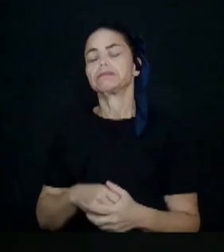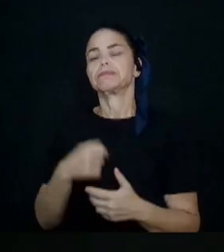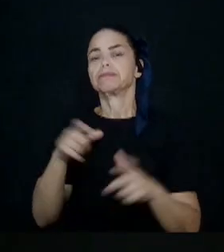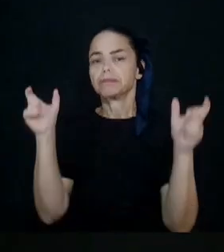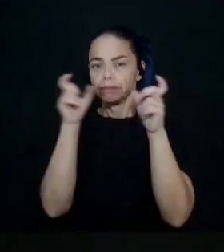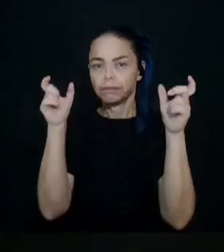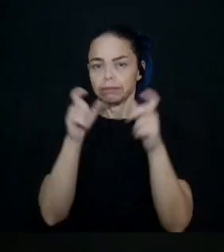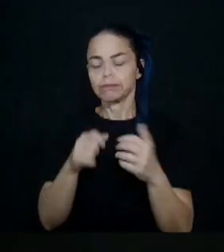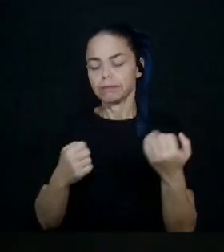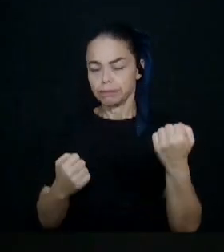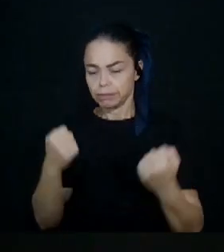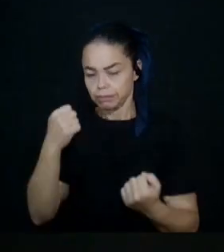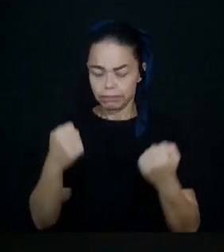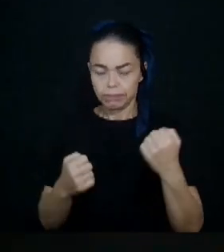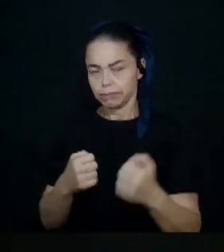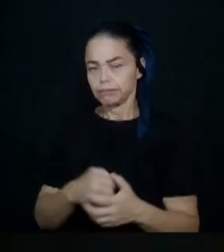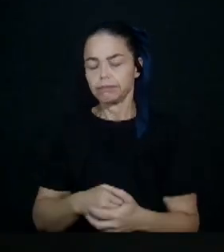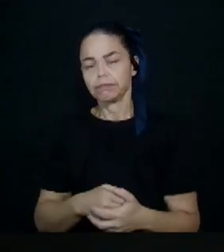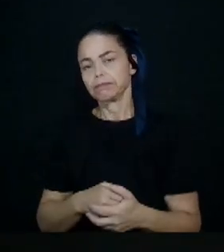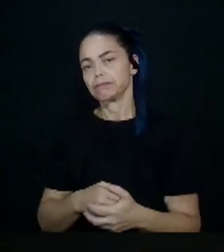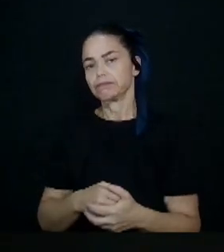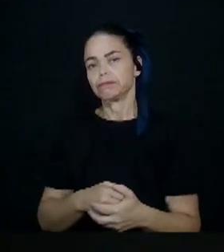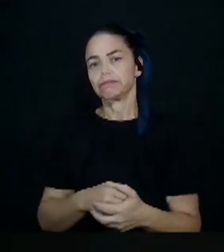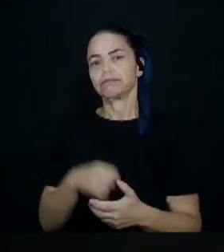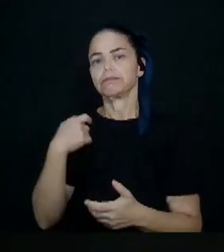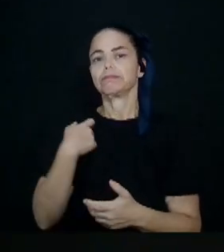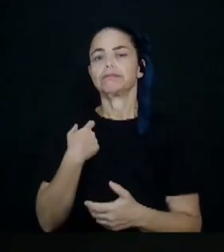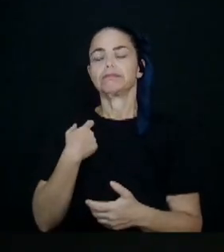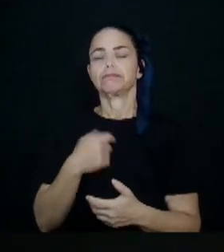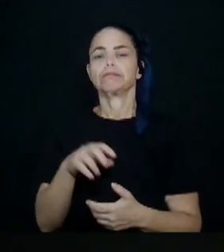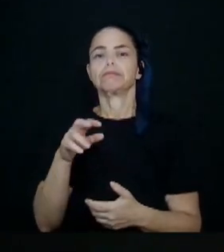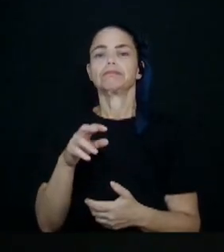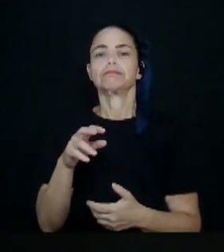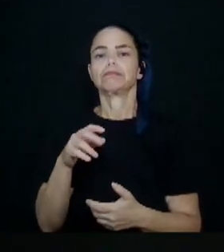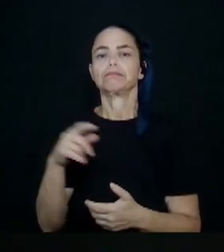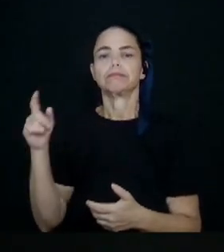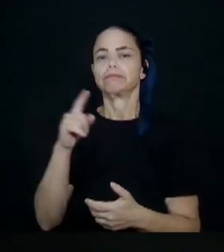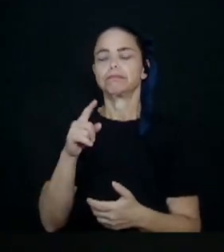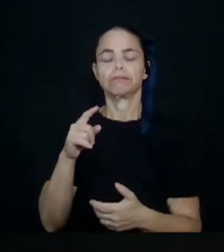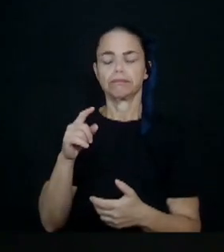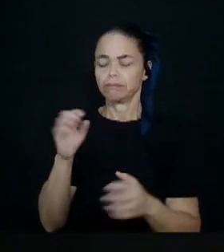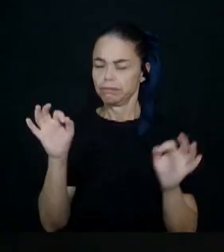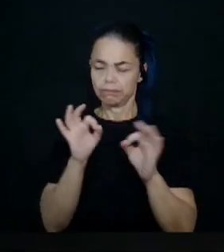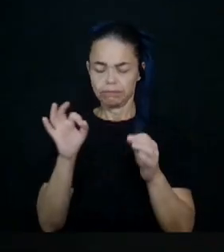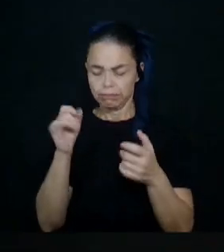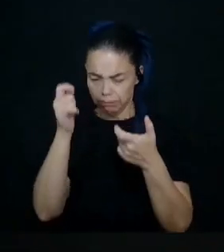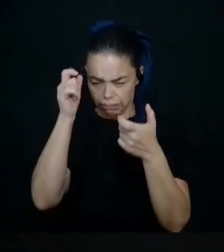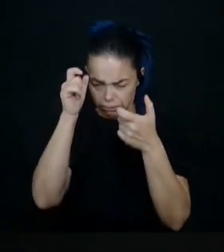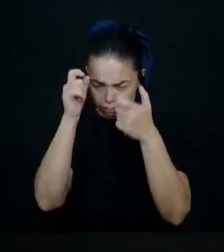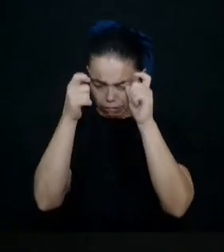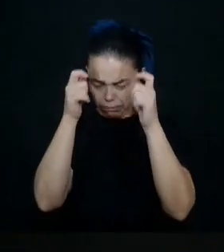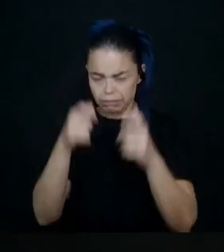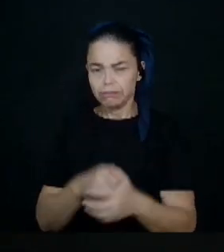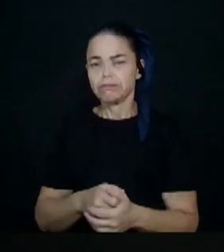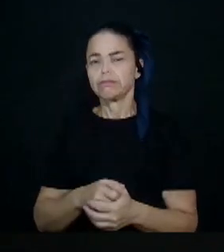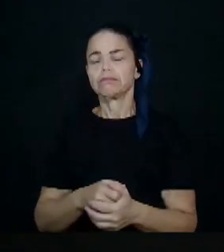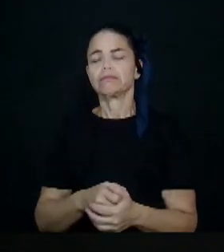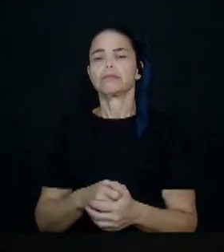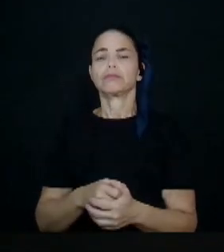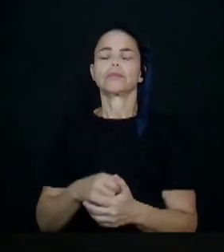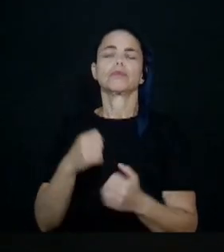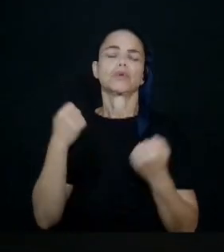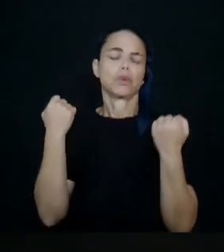Por quê? Se a gente, que de repente você não tem nenhum transtorno tal, e você já fica nervoso, já